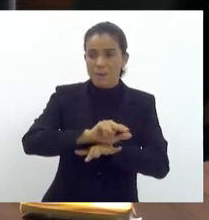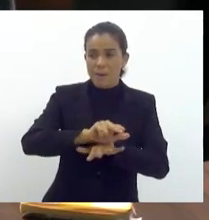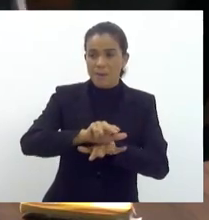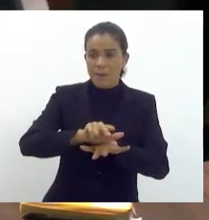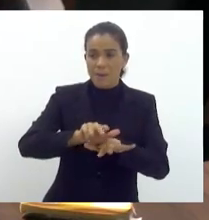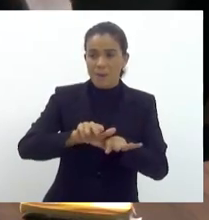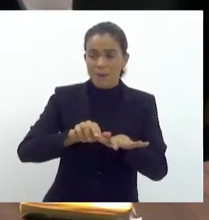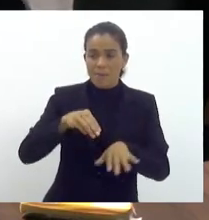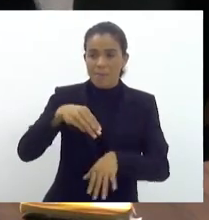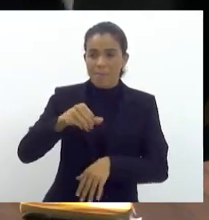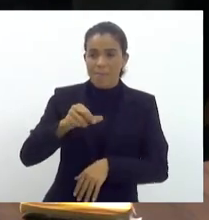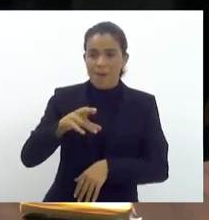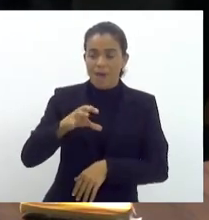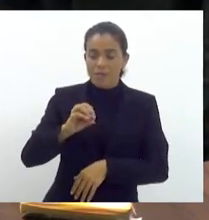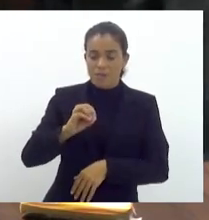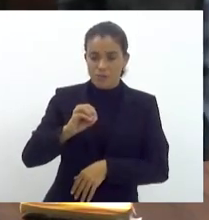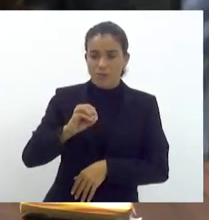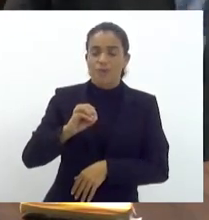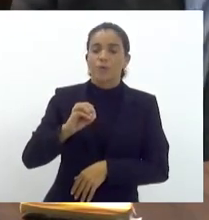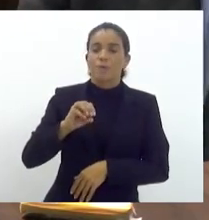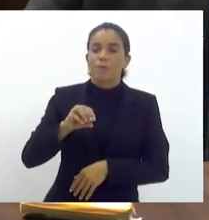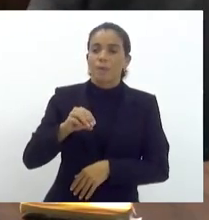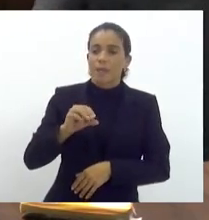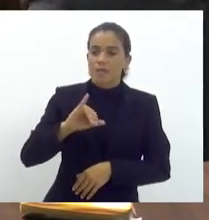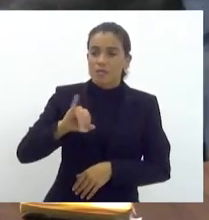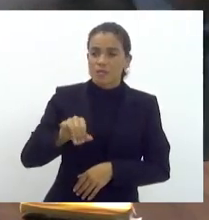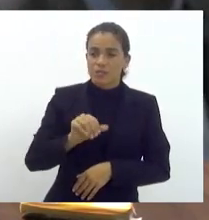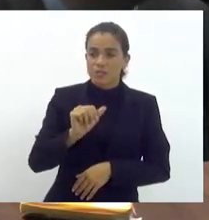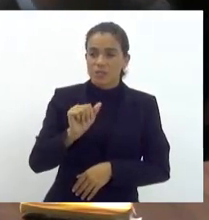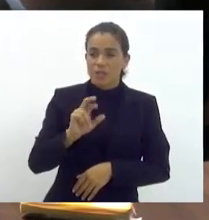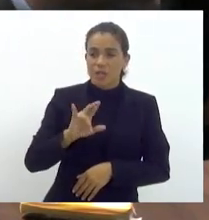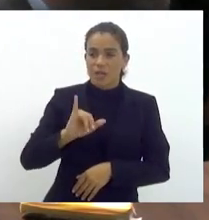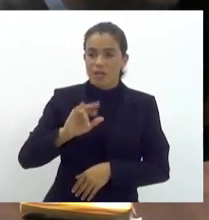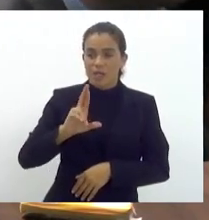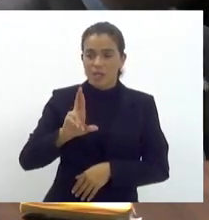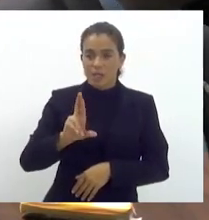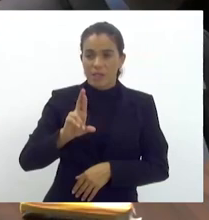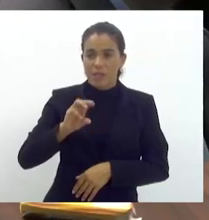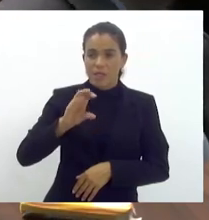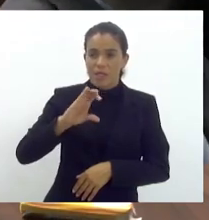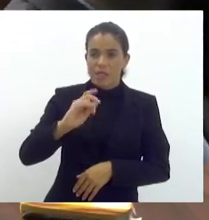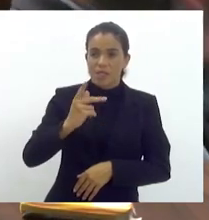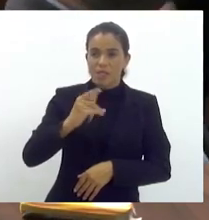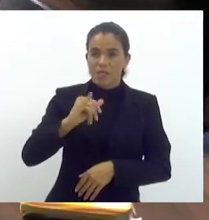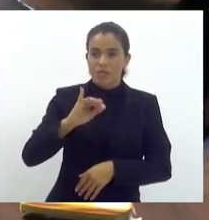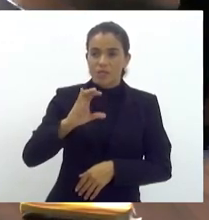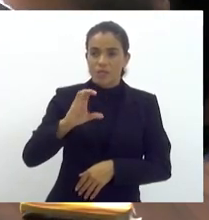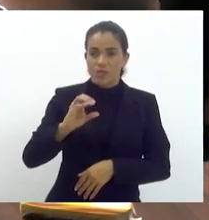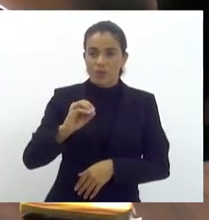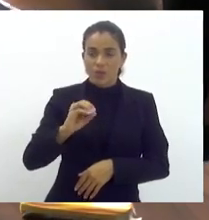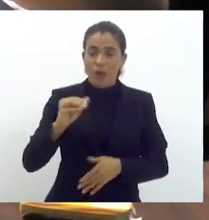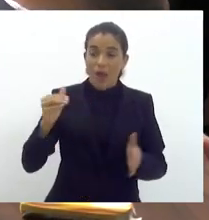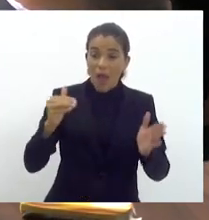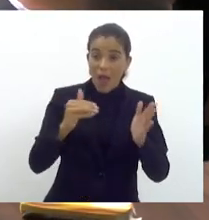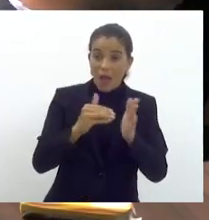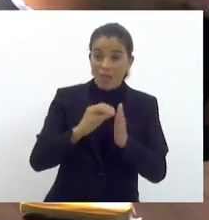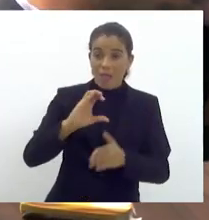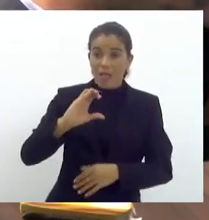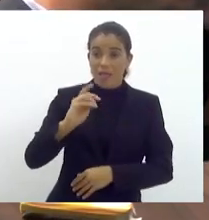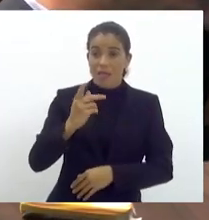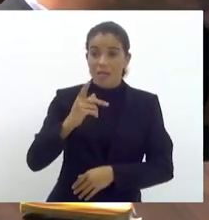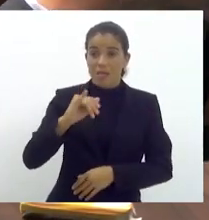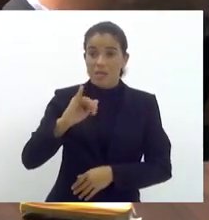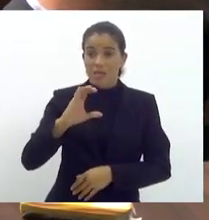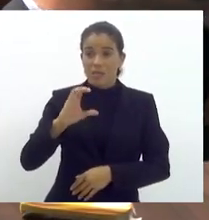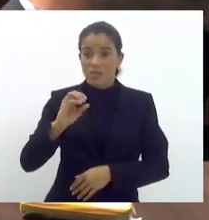Márcio Pacheco Jair Bittencourt Chico Machado até o Chico Machado